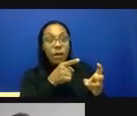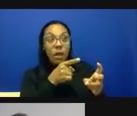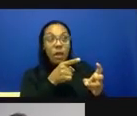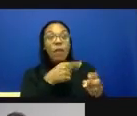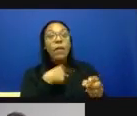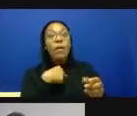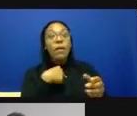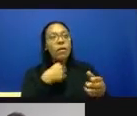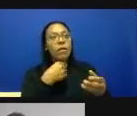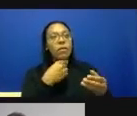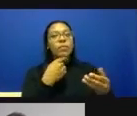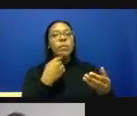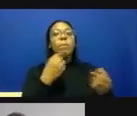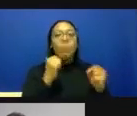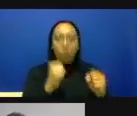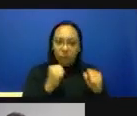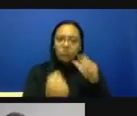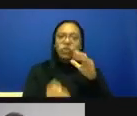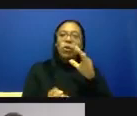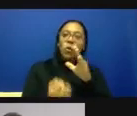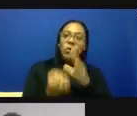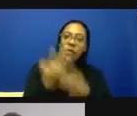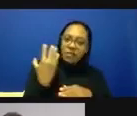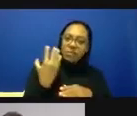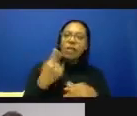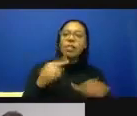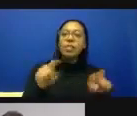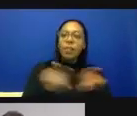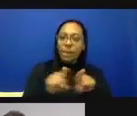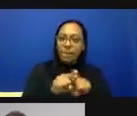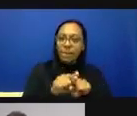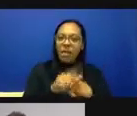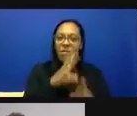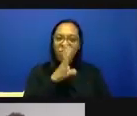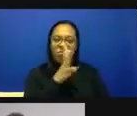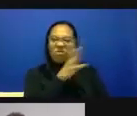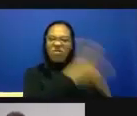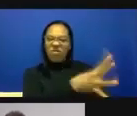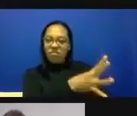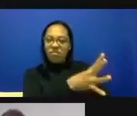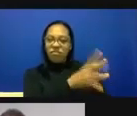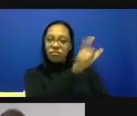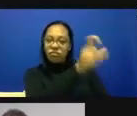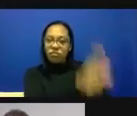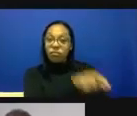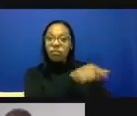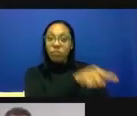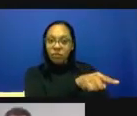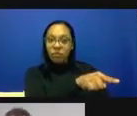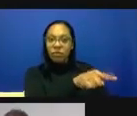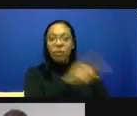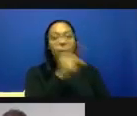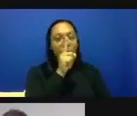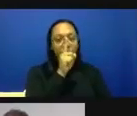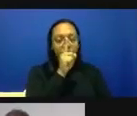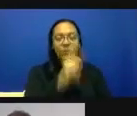também das ameaças que já são proferidas contra a criança ou adolescente que mora na casa. Por